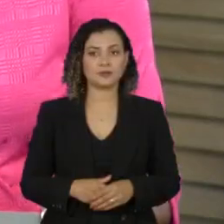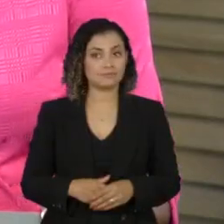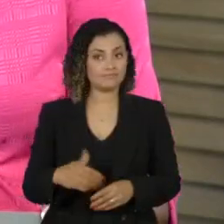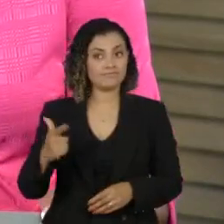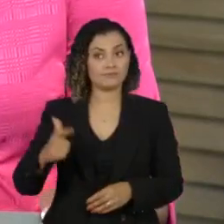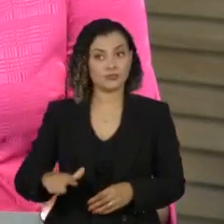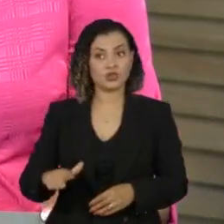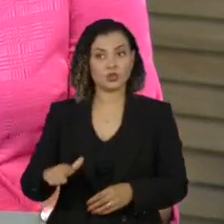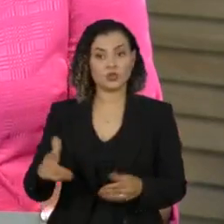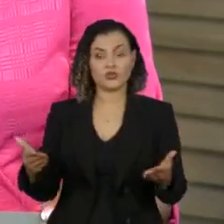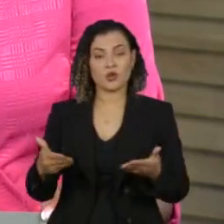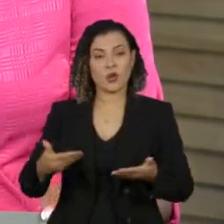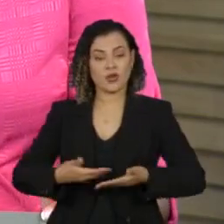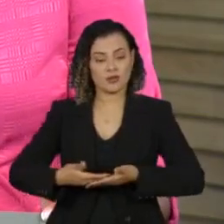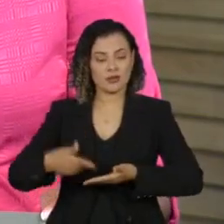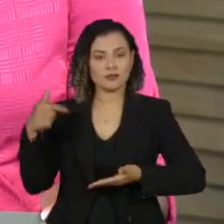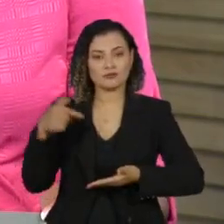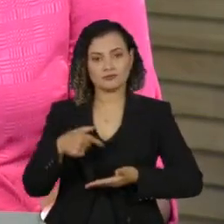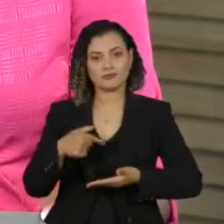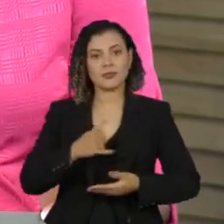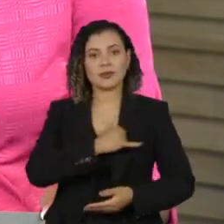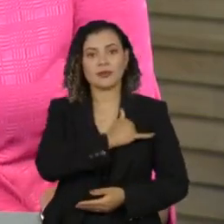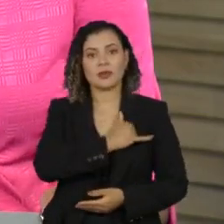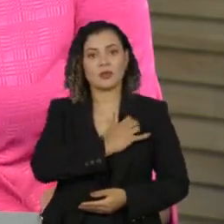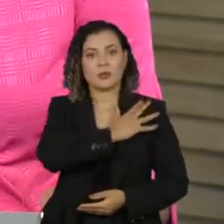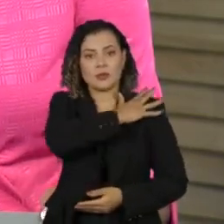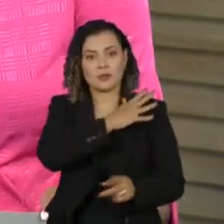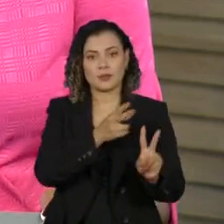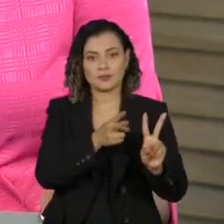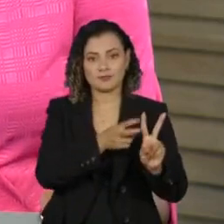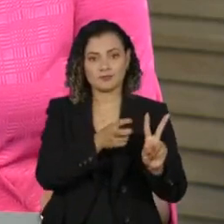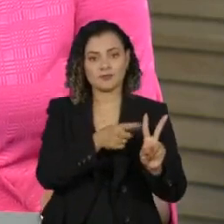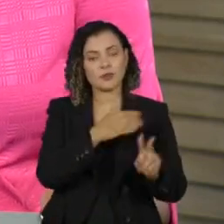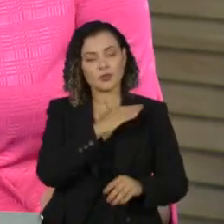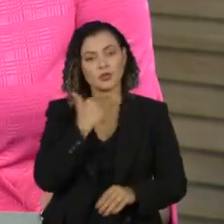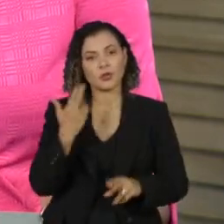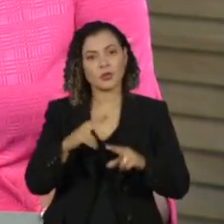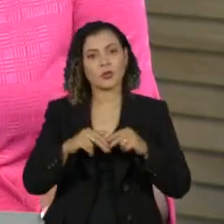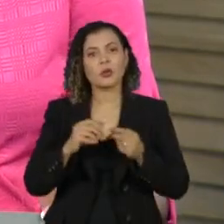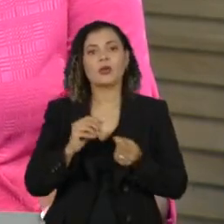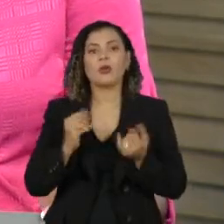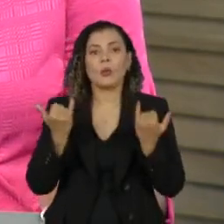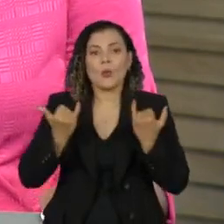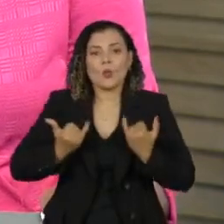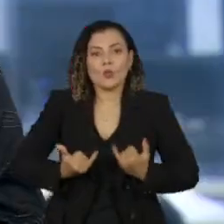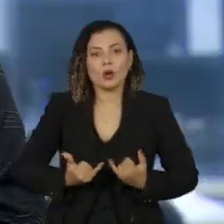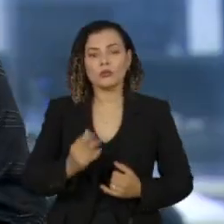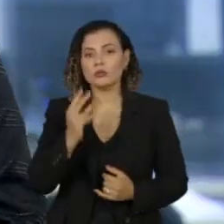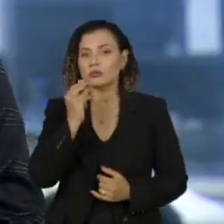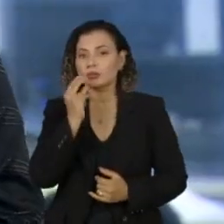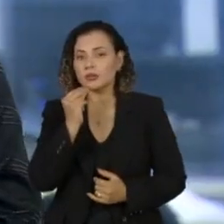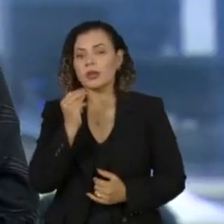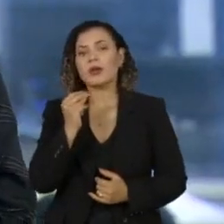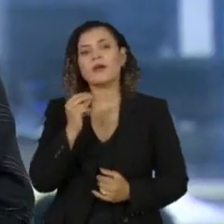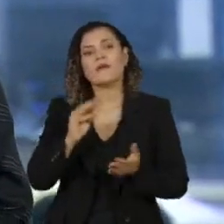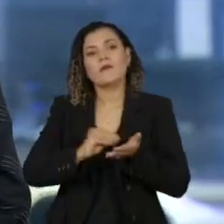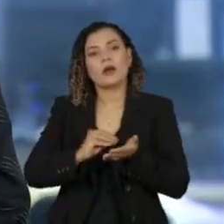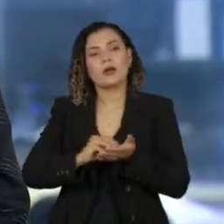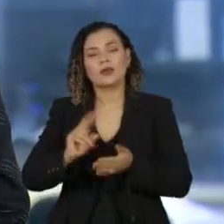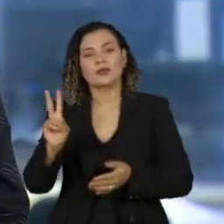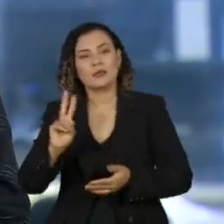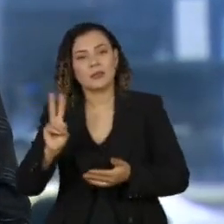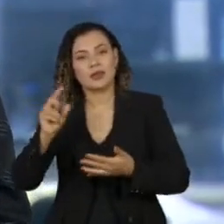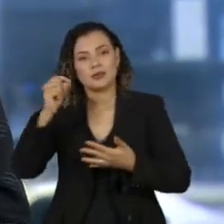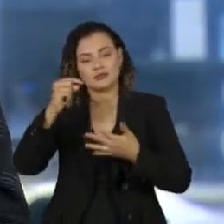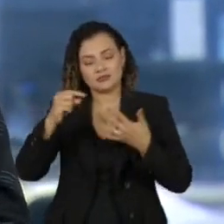Mais uma criança Yanomami morreu vítima de desnutrição e desidratação em Roraima. Os Yanomami vivem